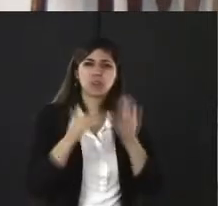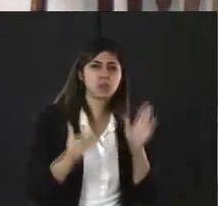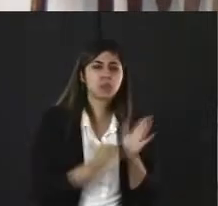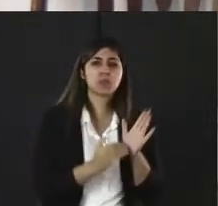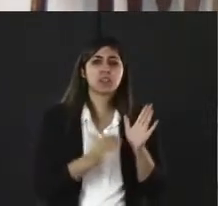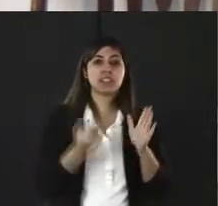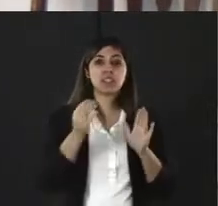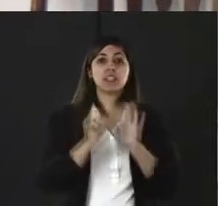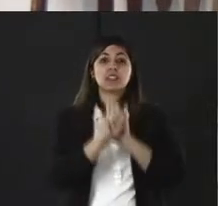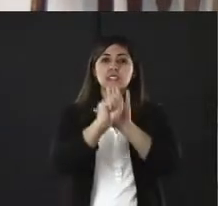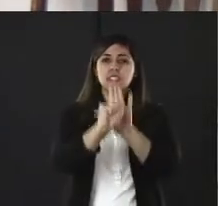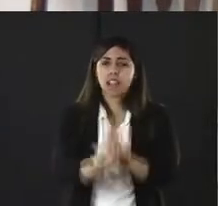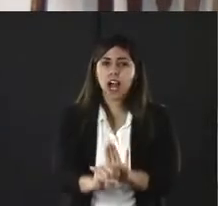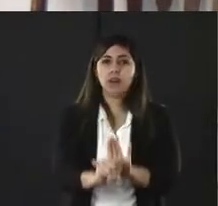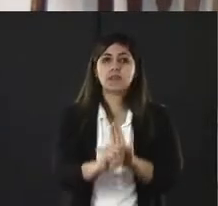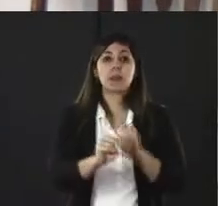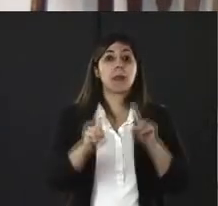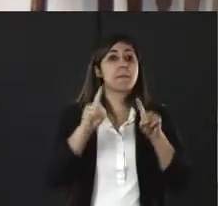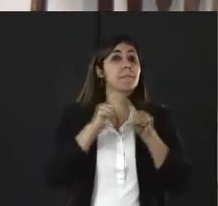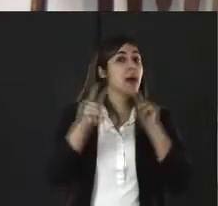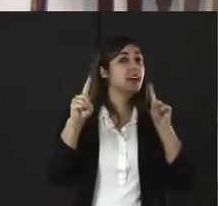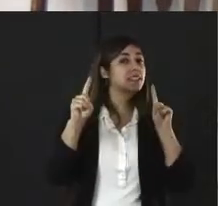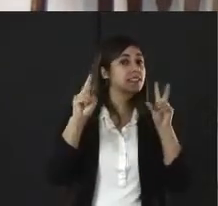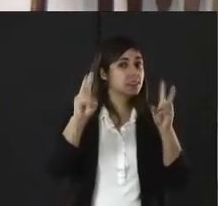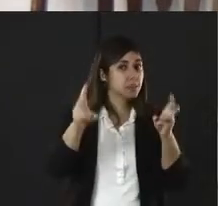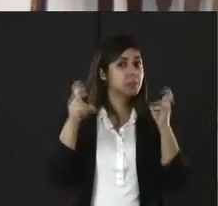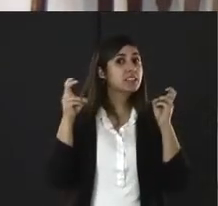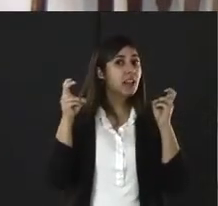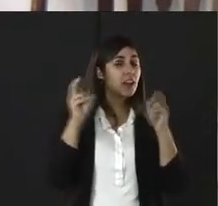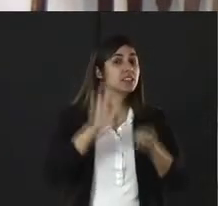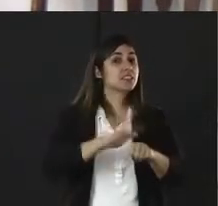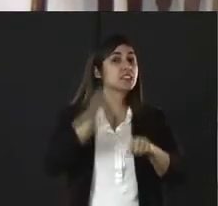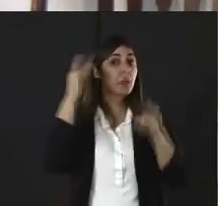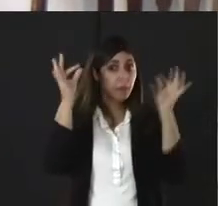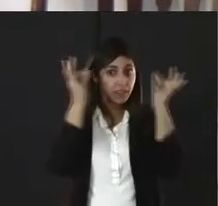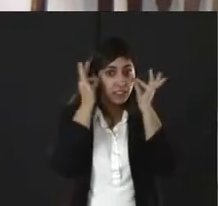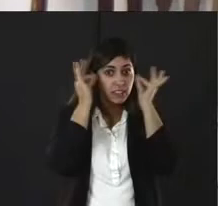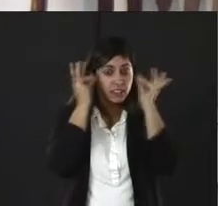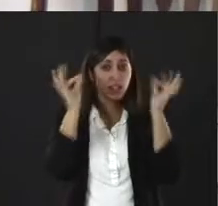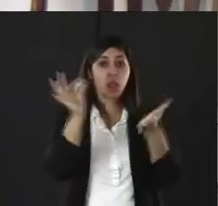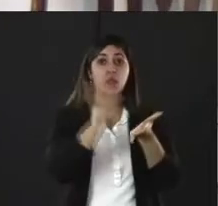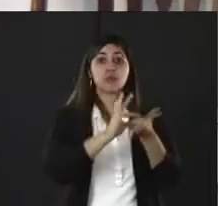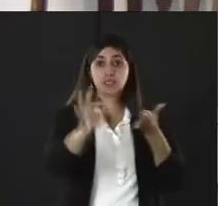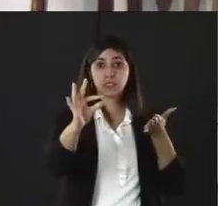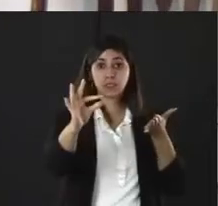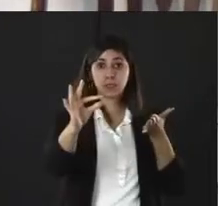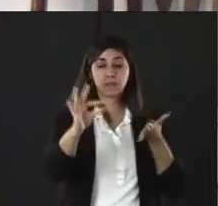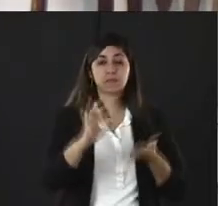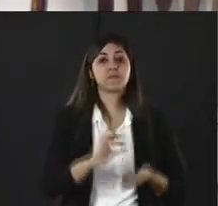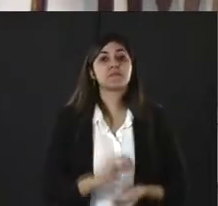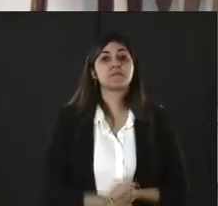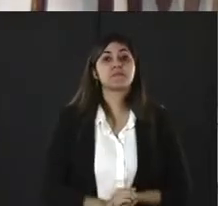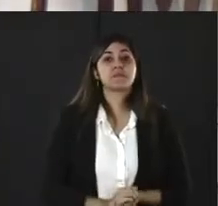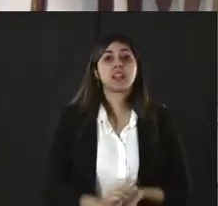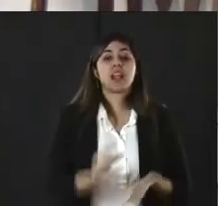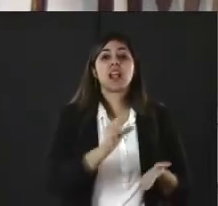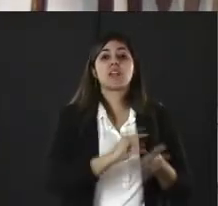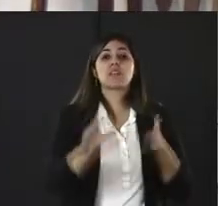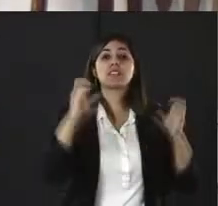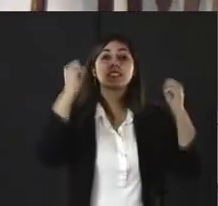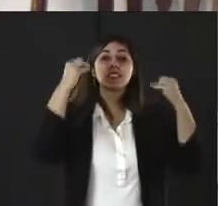deste sinal de jesus mas eu lhe chamo a atenção para um versículo parece que este versículo